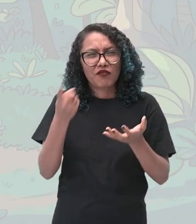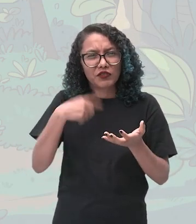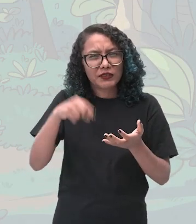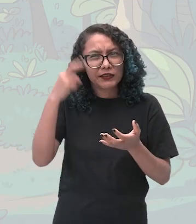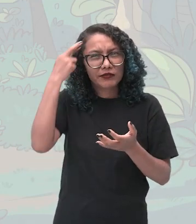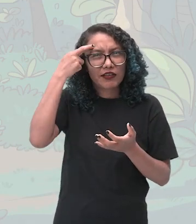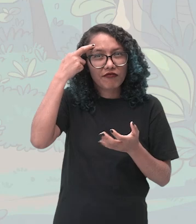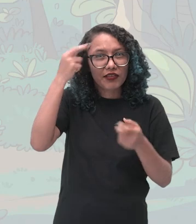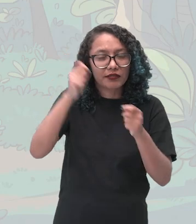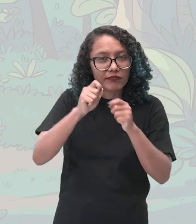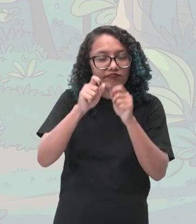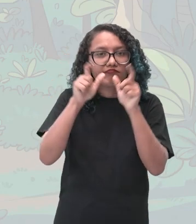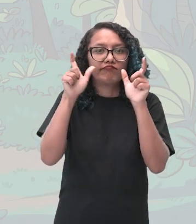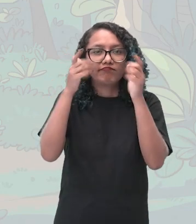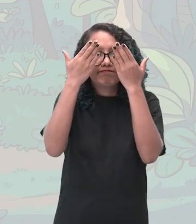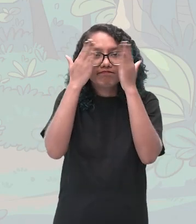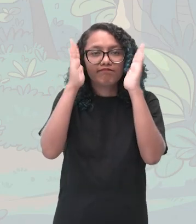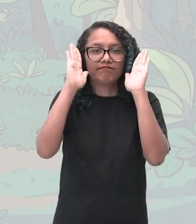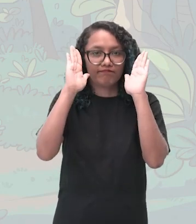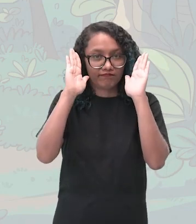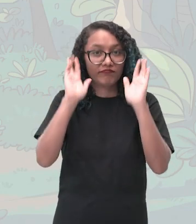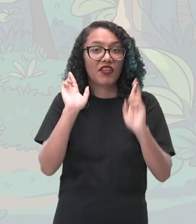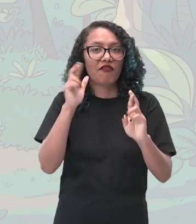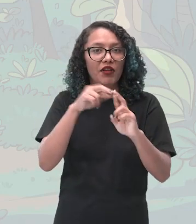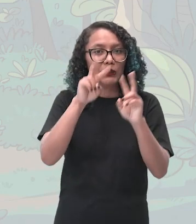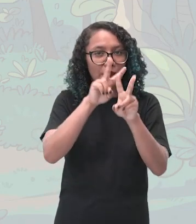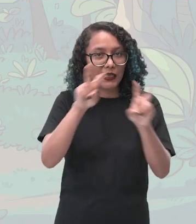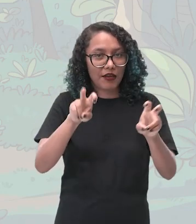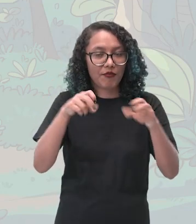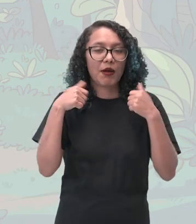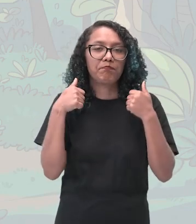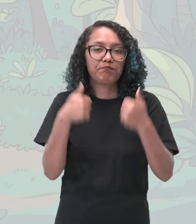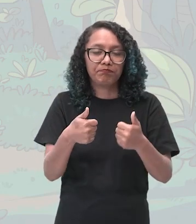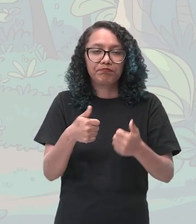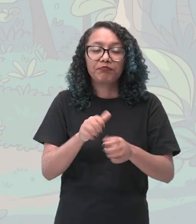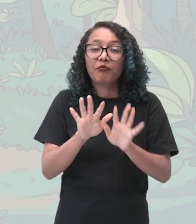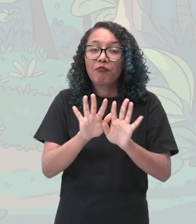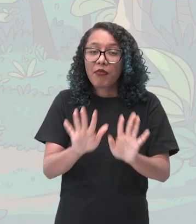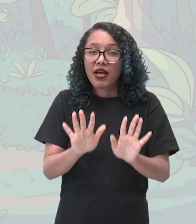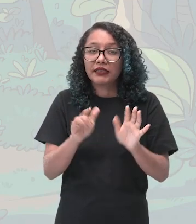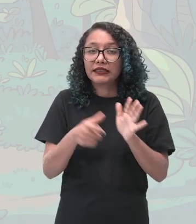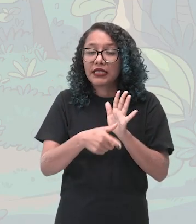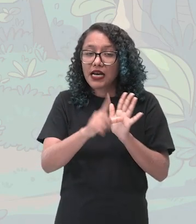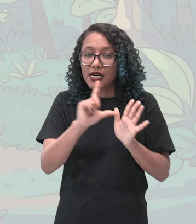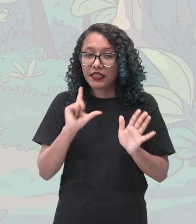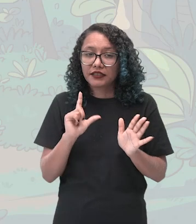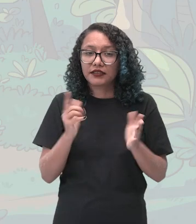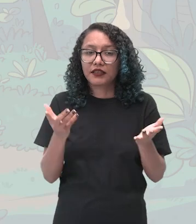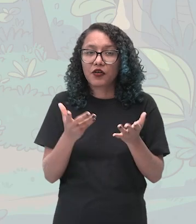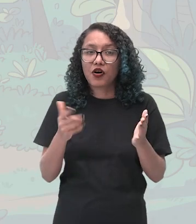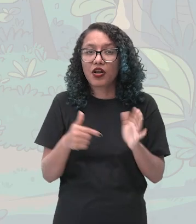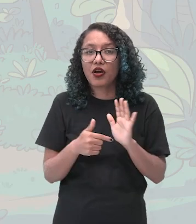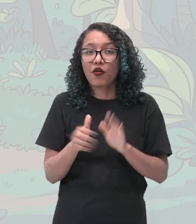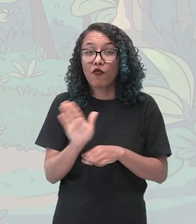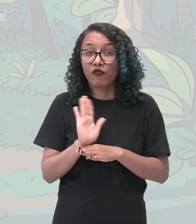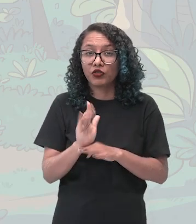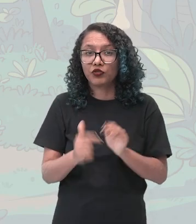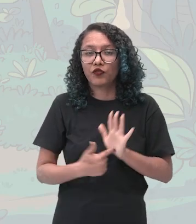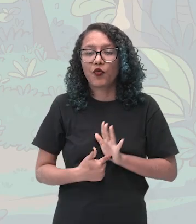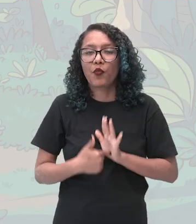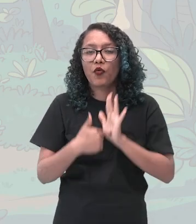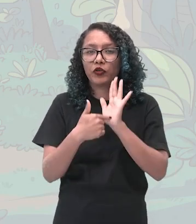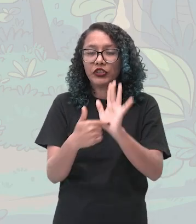para estas questões, ok? Mas, antes de eu falar mais, eu gostaria de trazer aqui um vídeo para